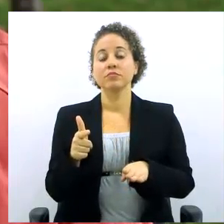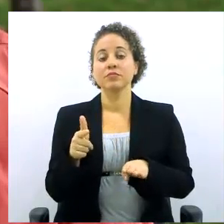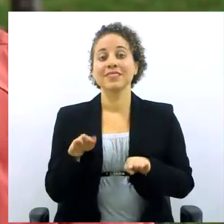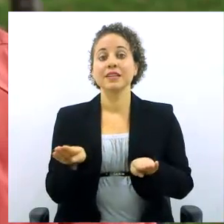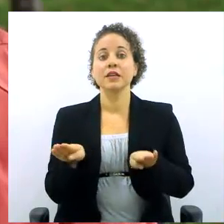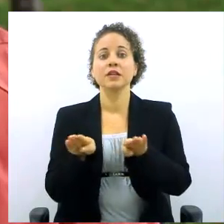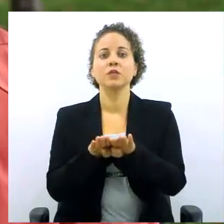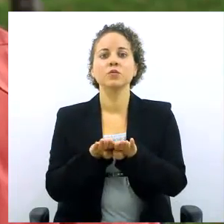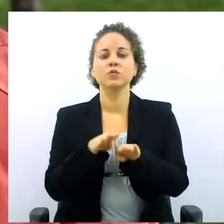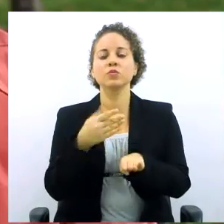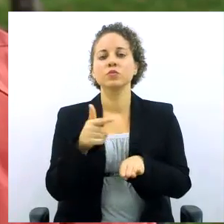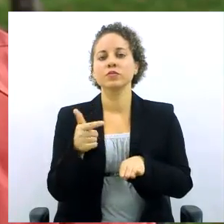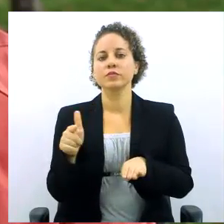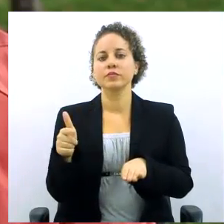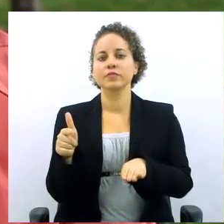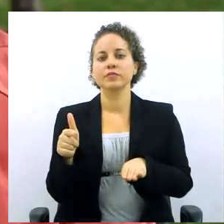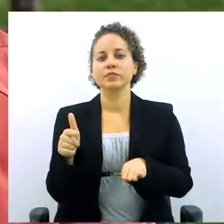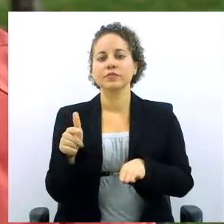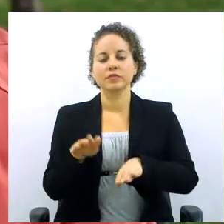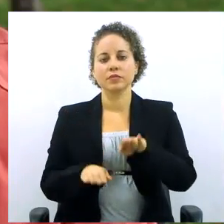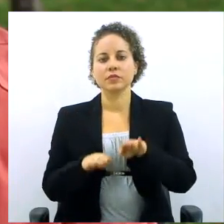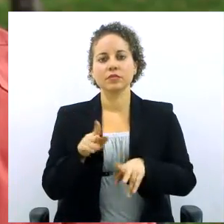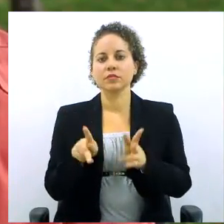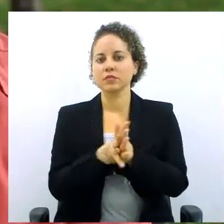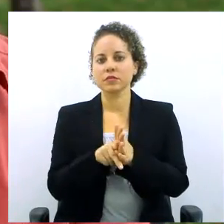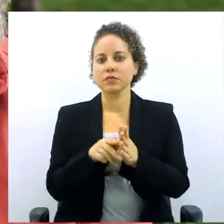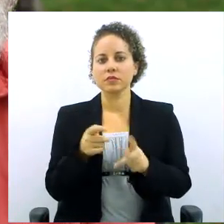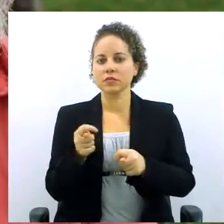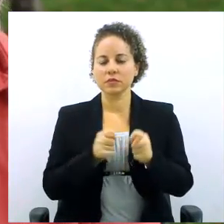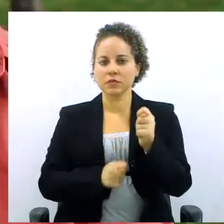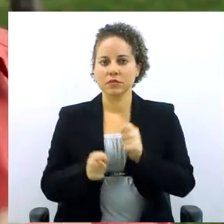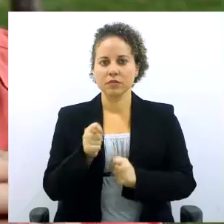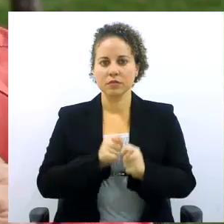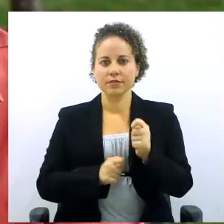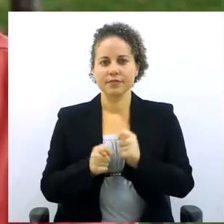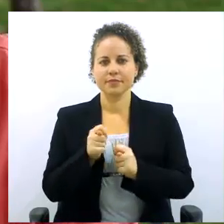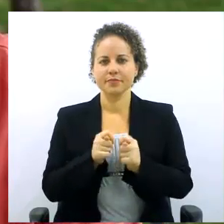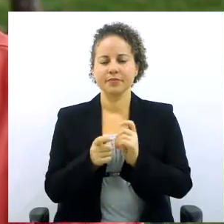não é coisa longe da economia, não. É